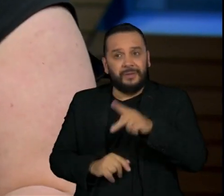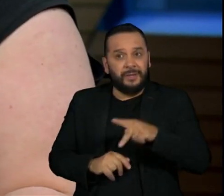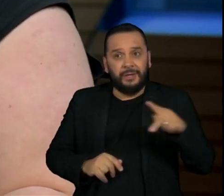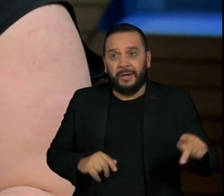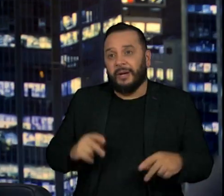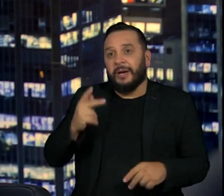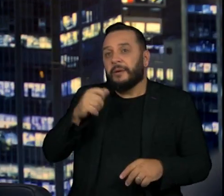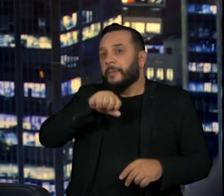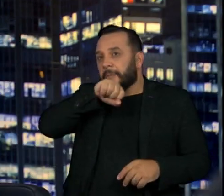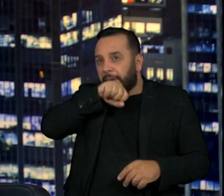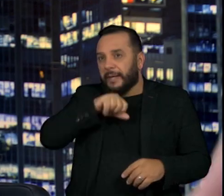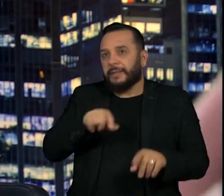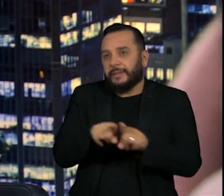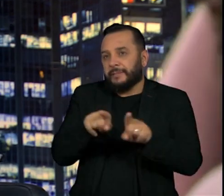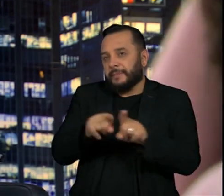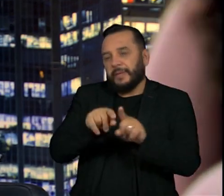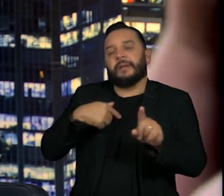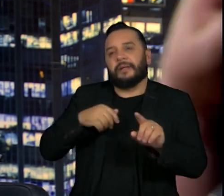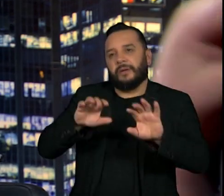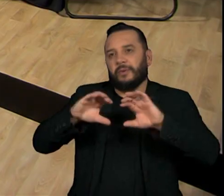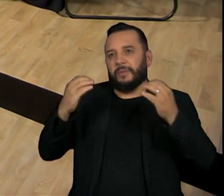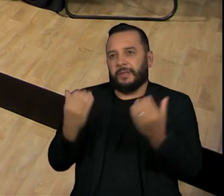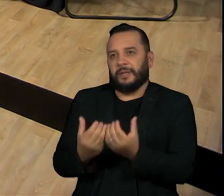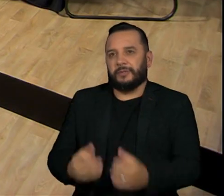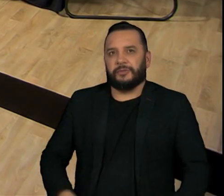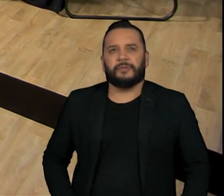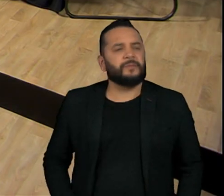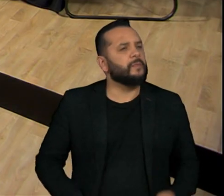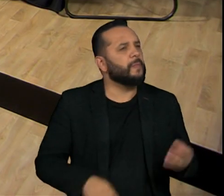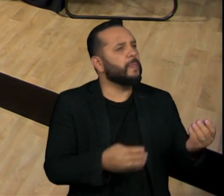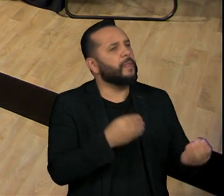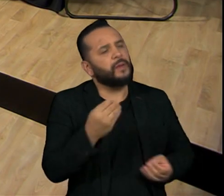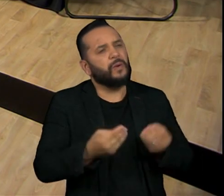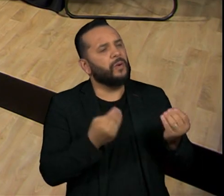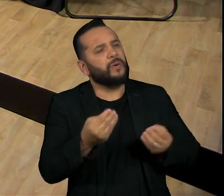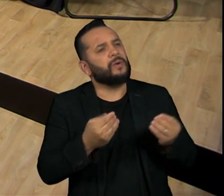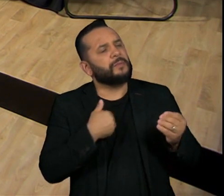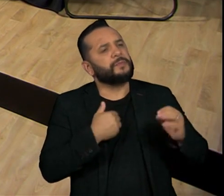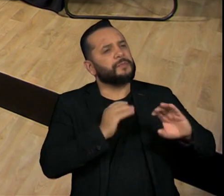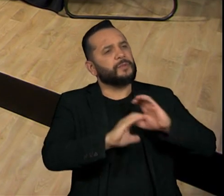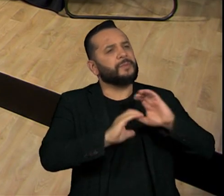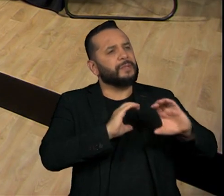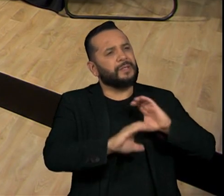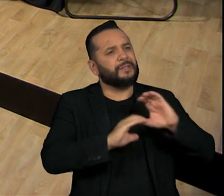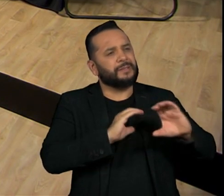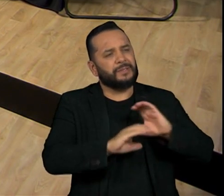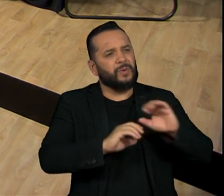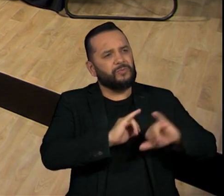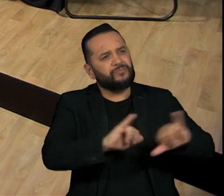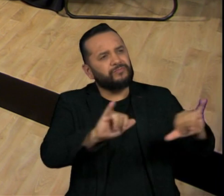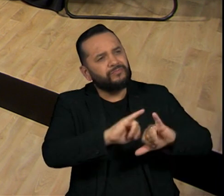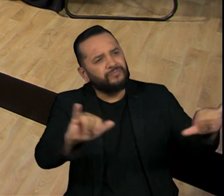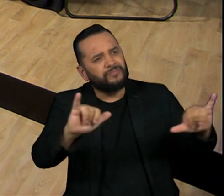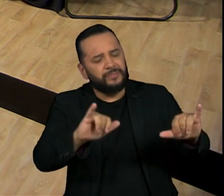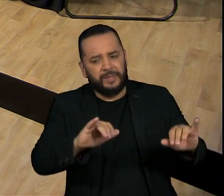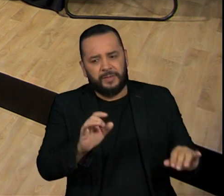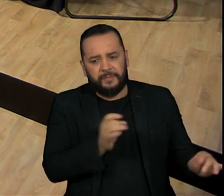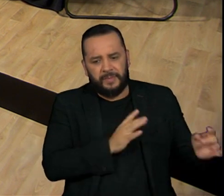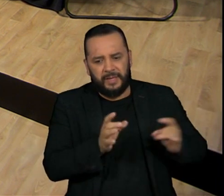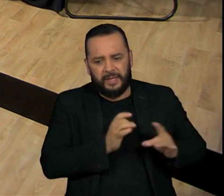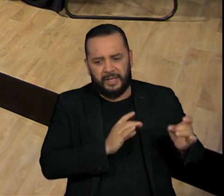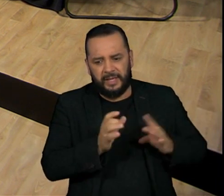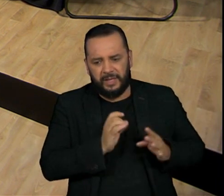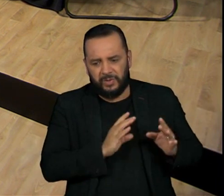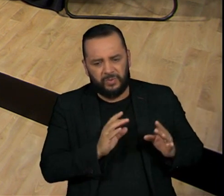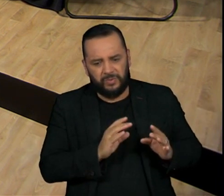comunidade. E como deve se dar essa comunicação? Não podemos deixar esse medo nos paralisar, mas está aí, é um fato, é